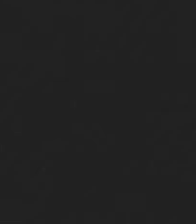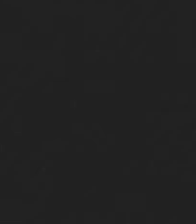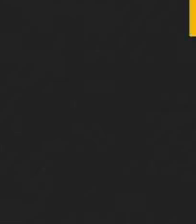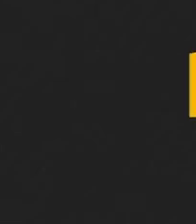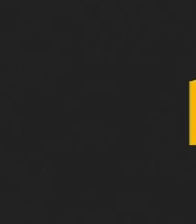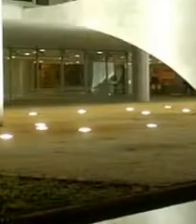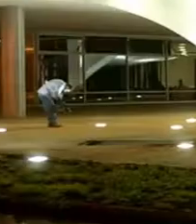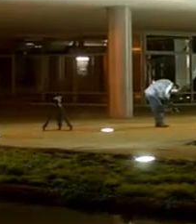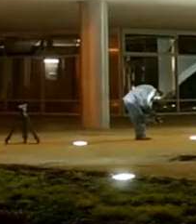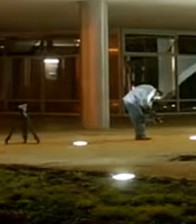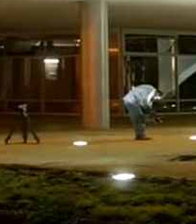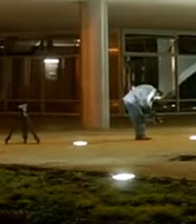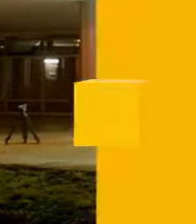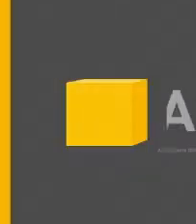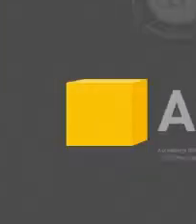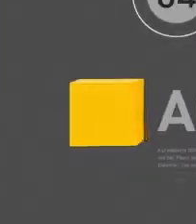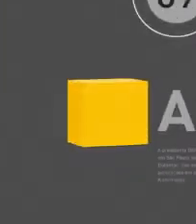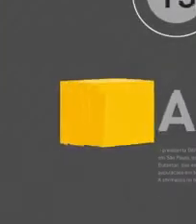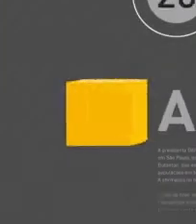ae